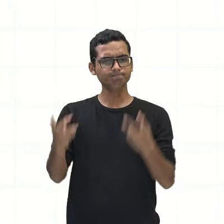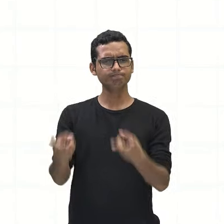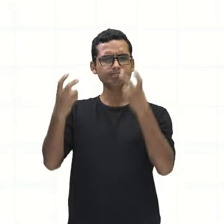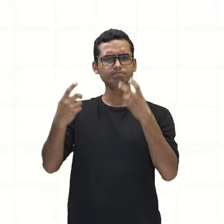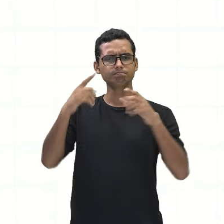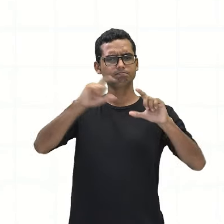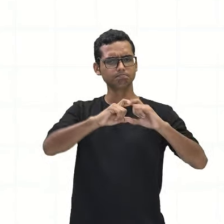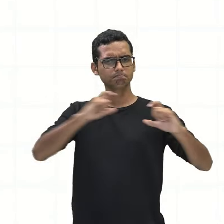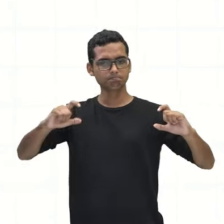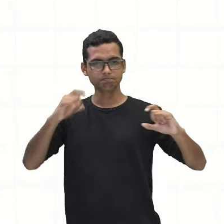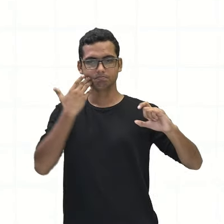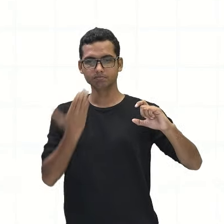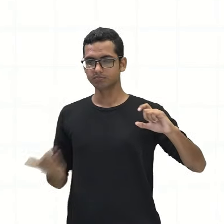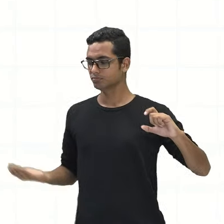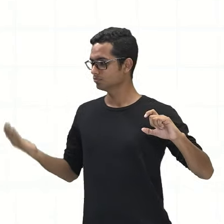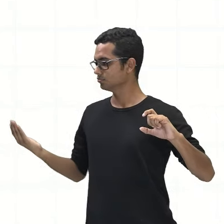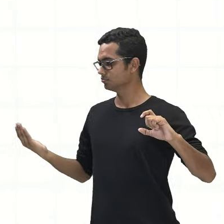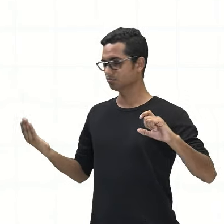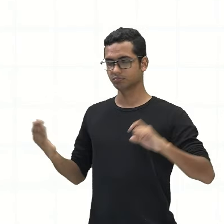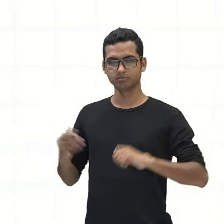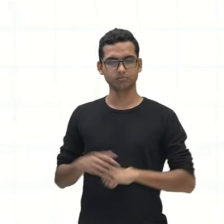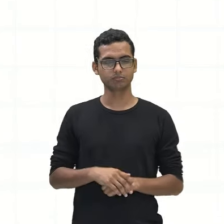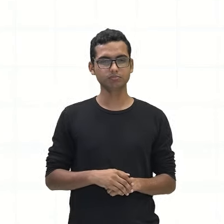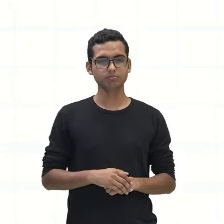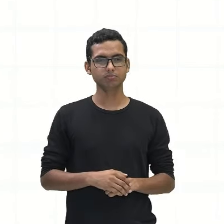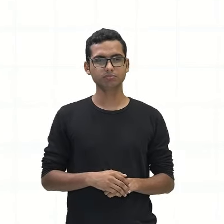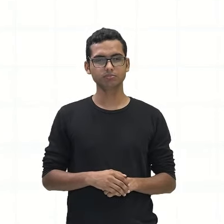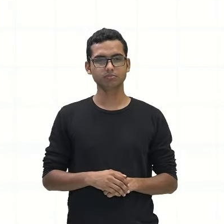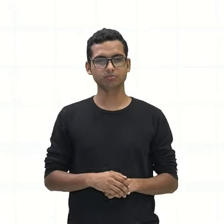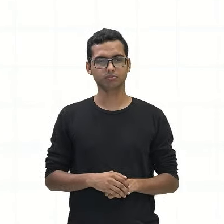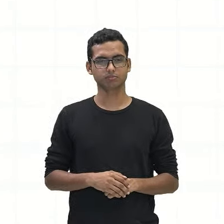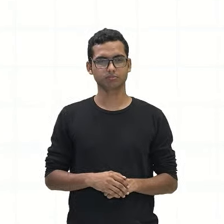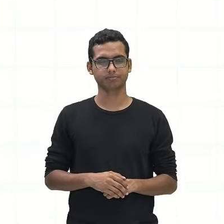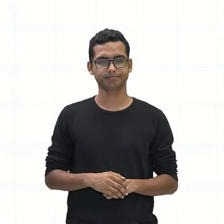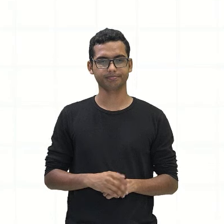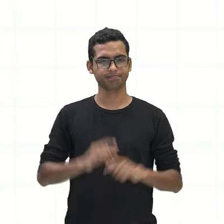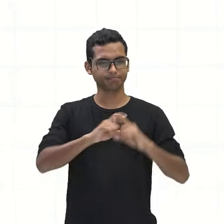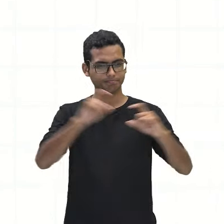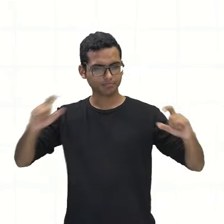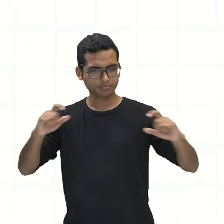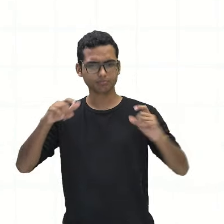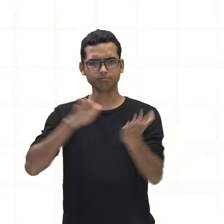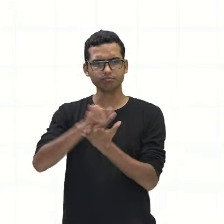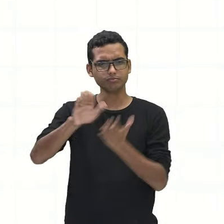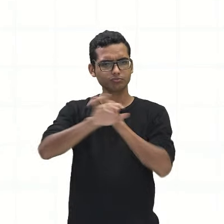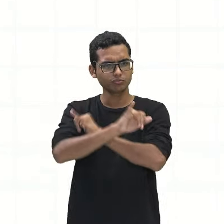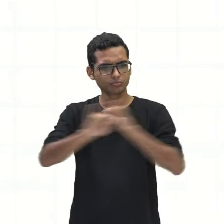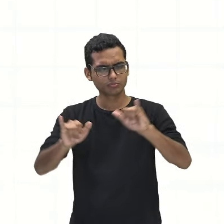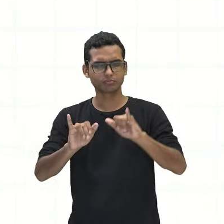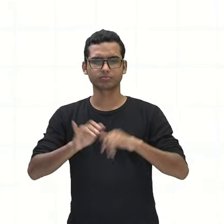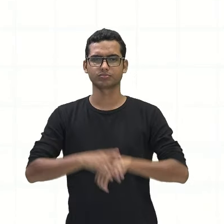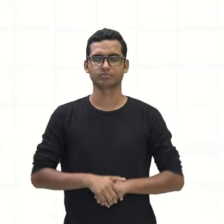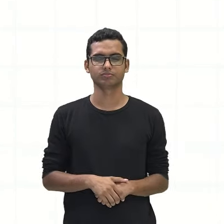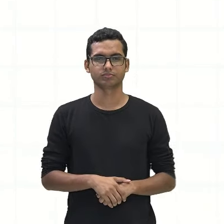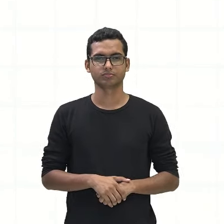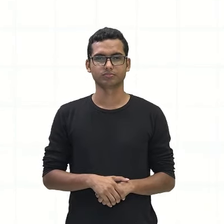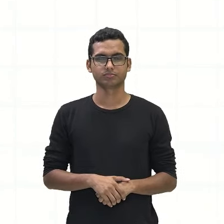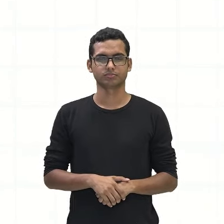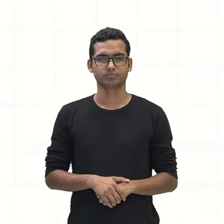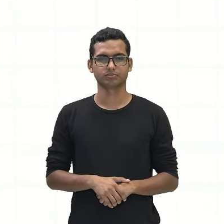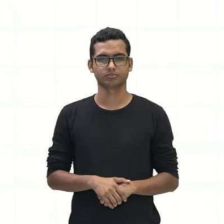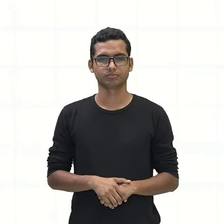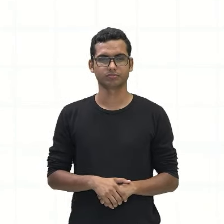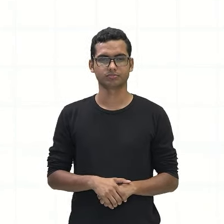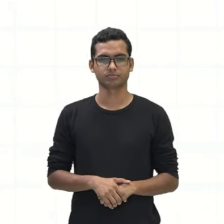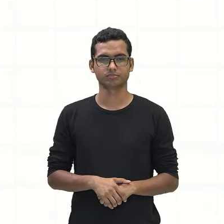temos essas características aí. Então, nas peças publicitárias, como nós vimos a